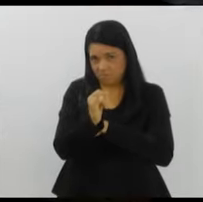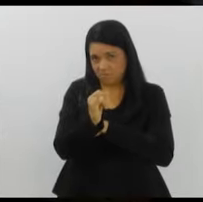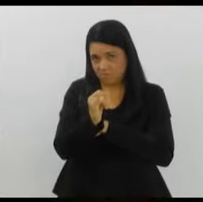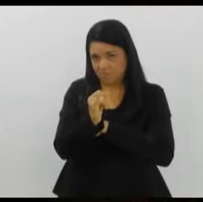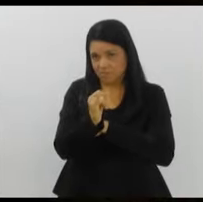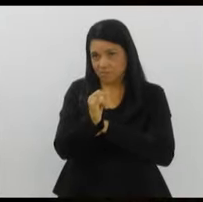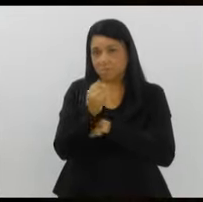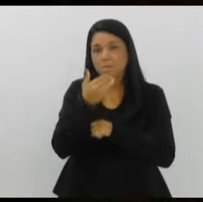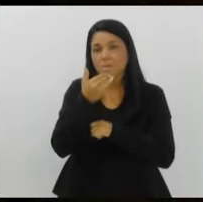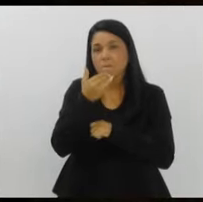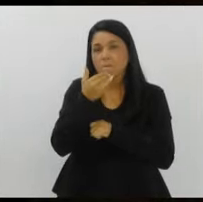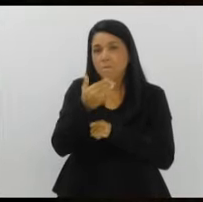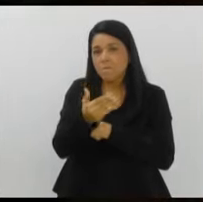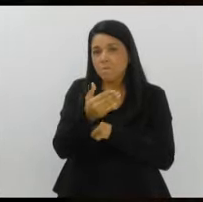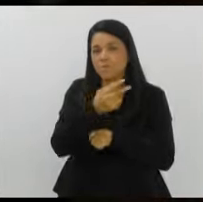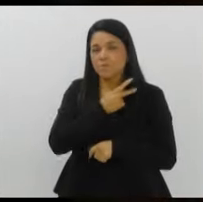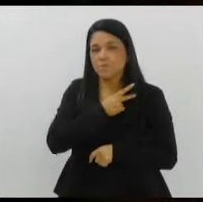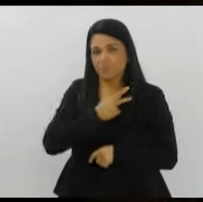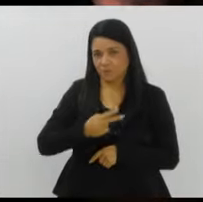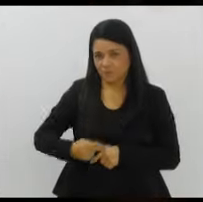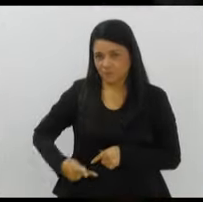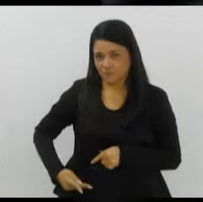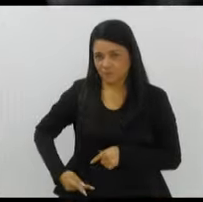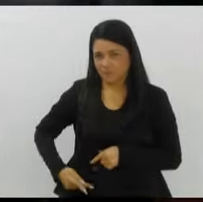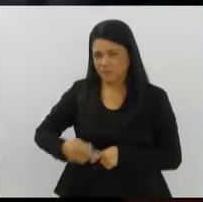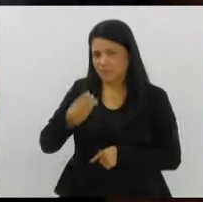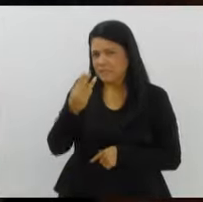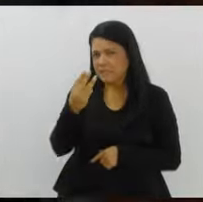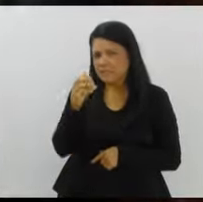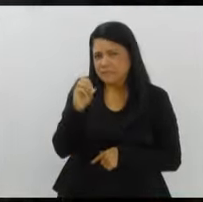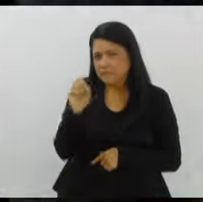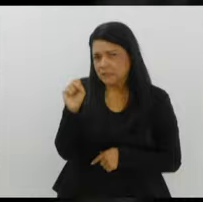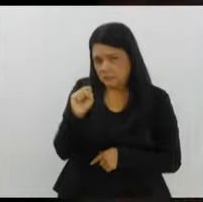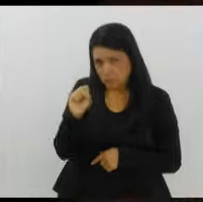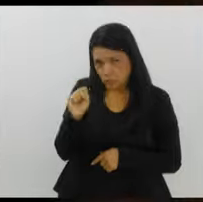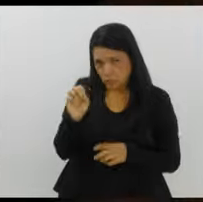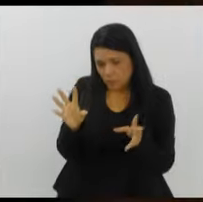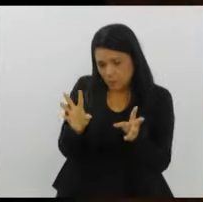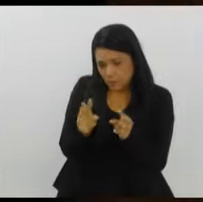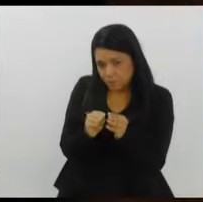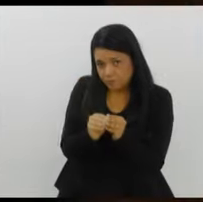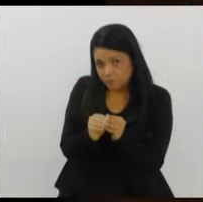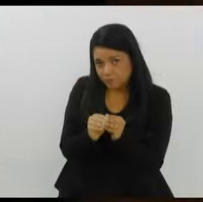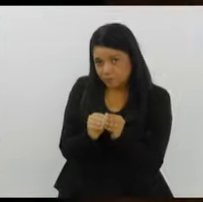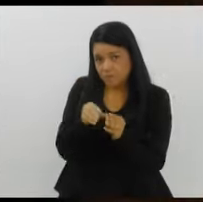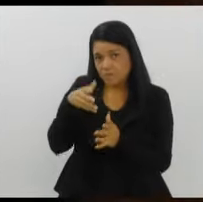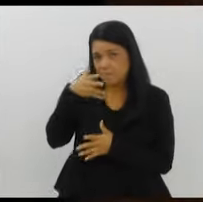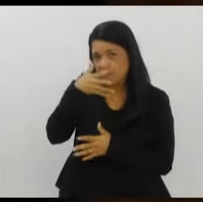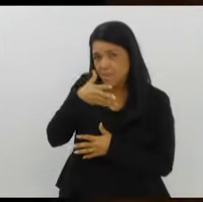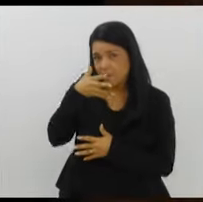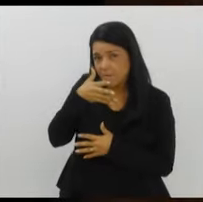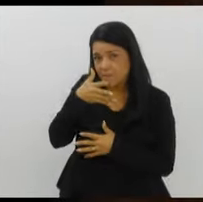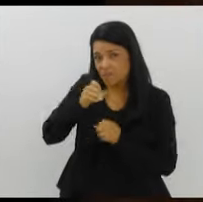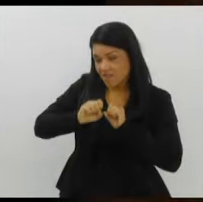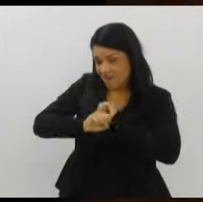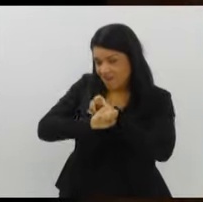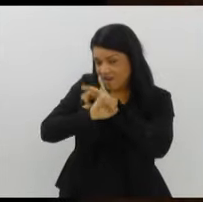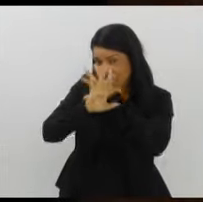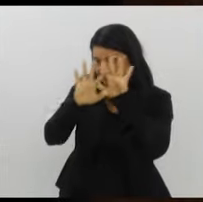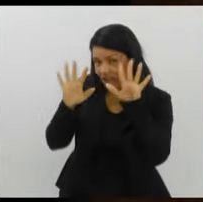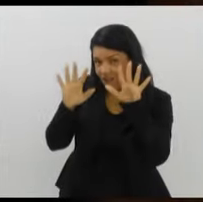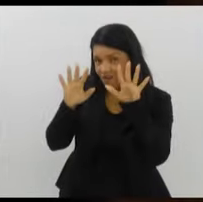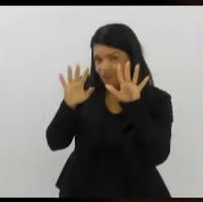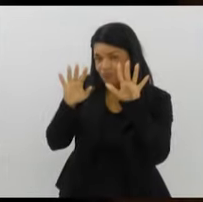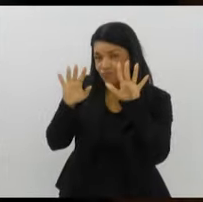e peço, senhora presidente, mais 30 segundos para concluir, eu quero deixar claro quais são